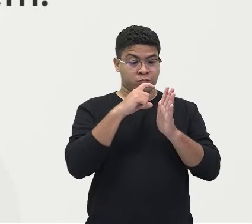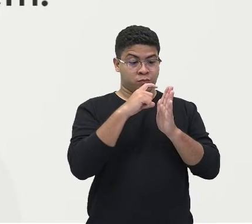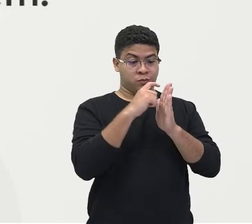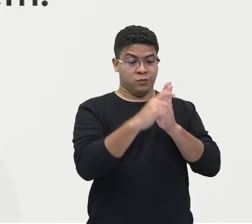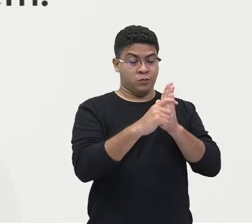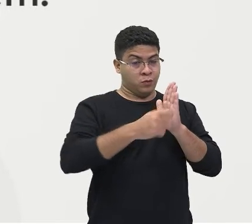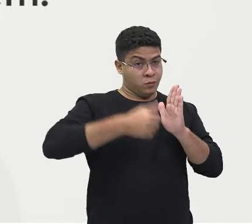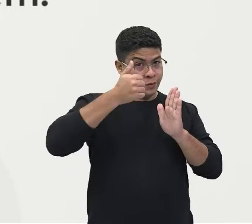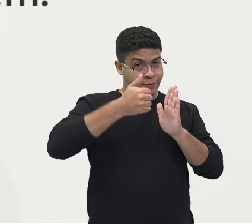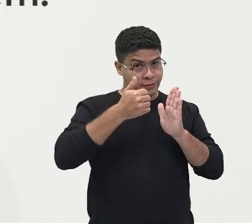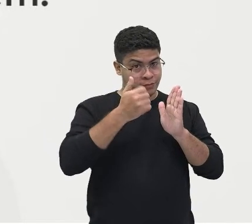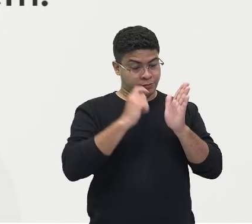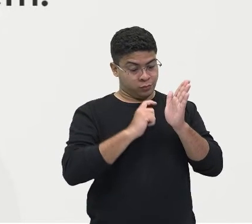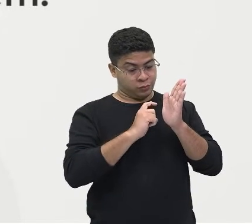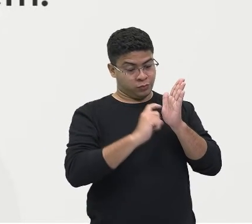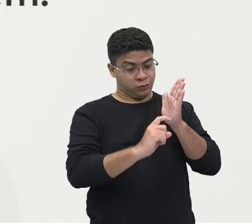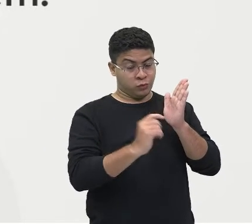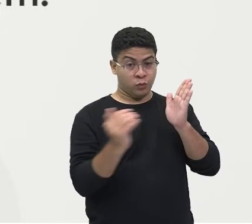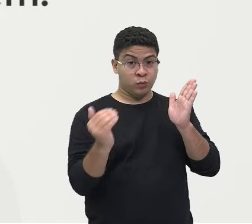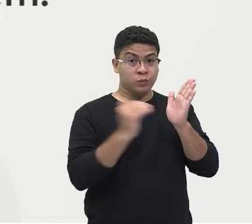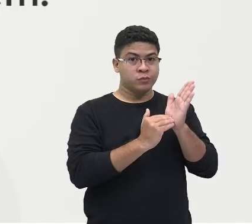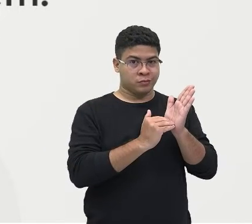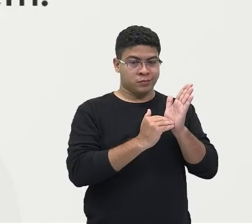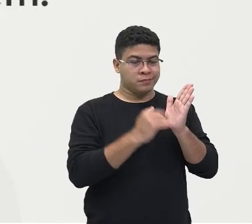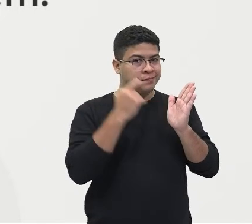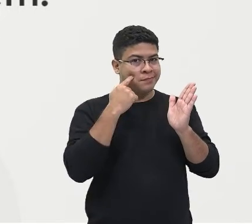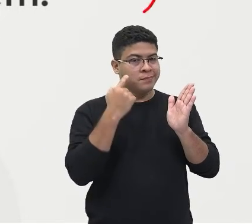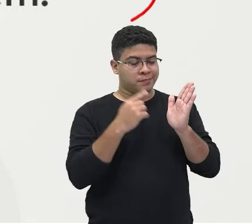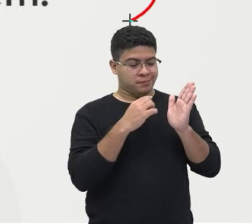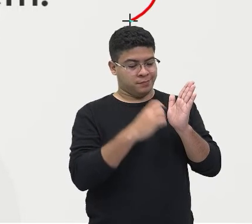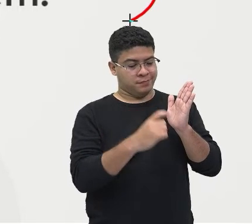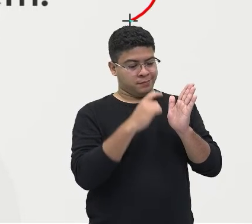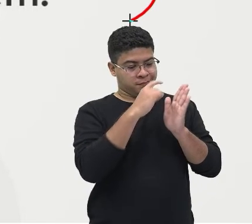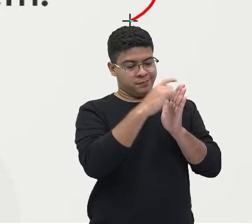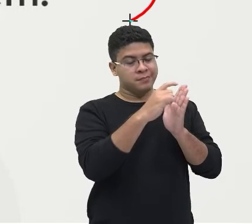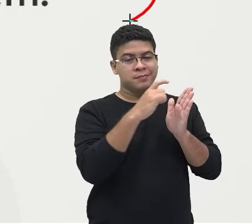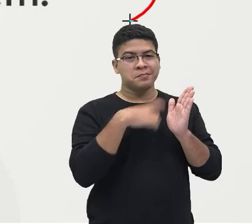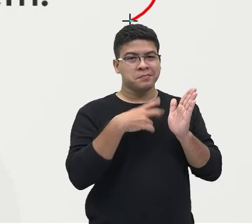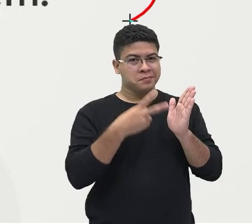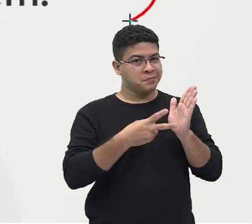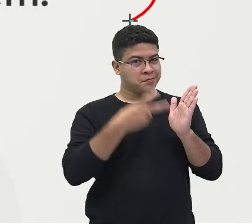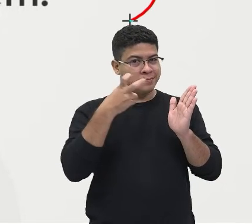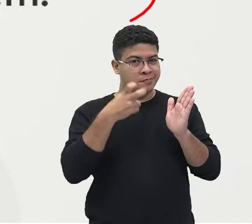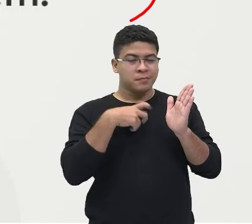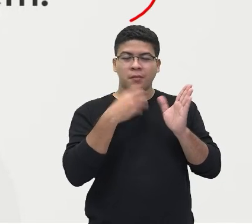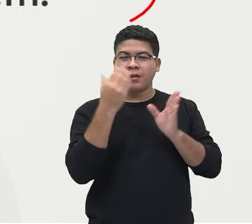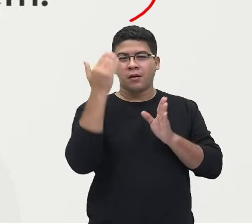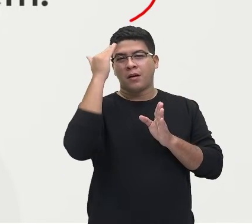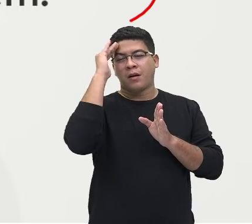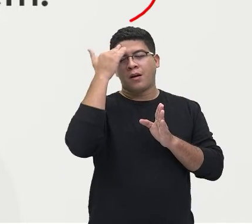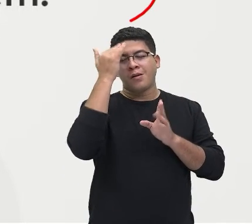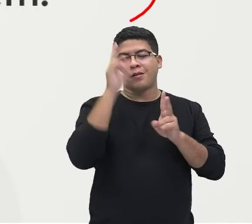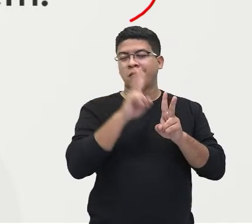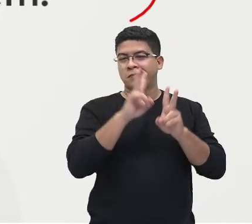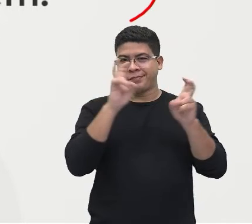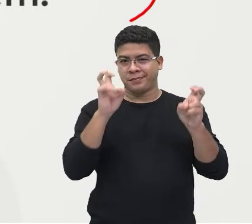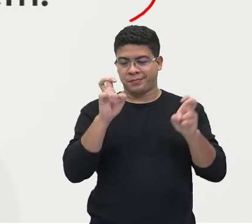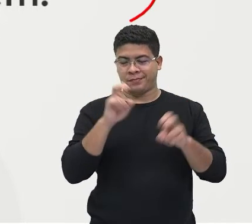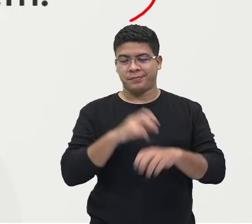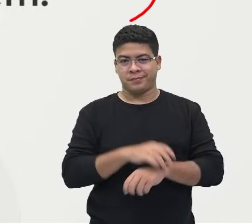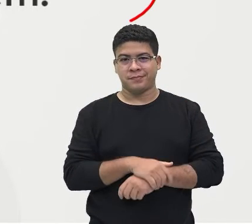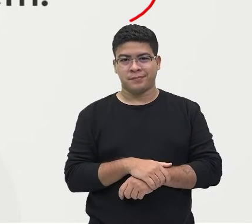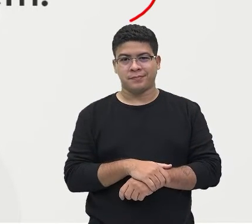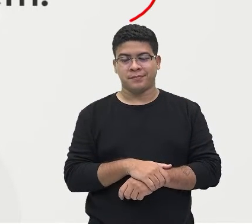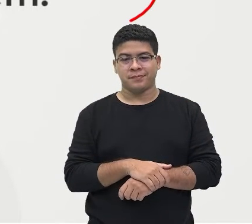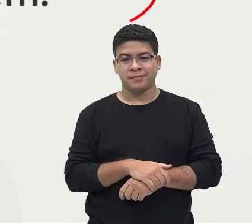viu anteriormente, né, bem parecido com esse primeiro e último parágrafo, está aqui, ó. Novamente, Artificial Intelligence,